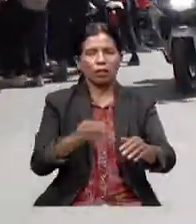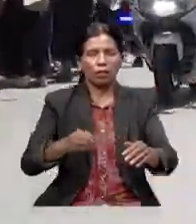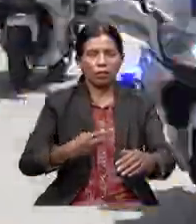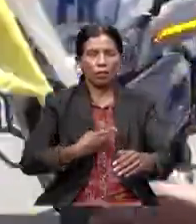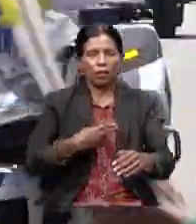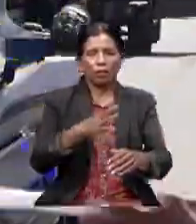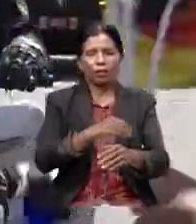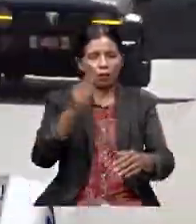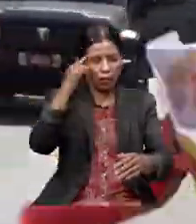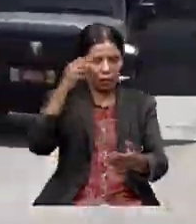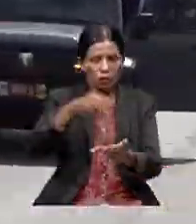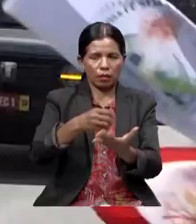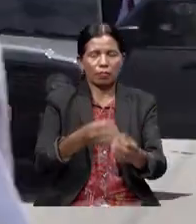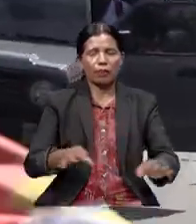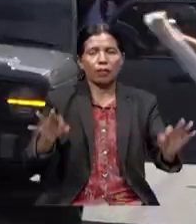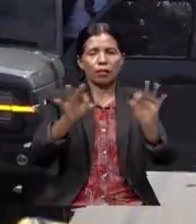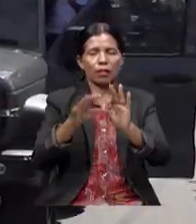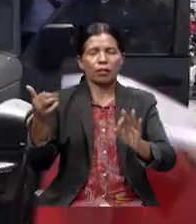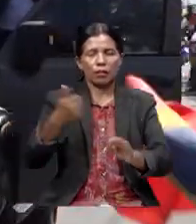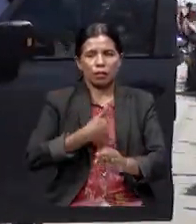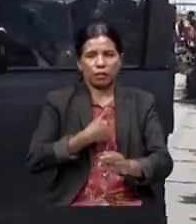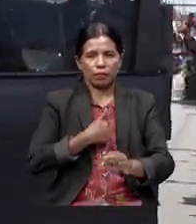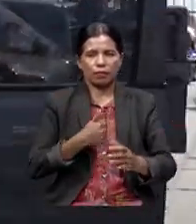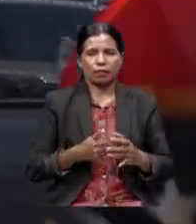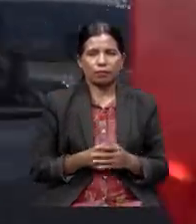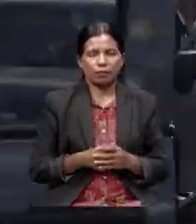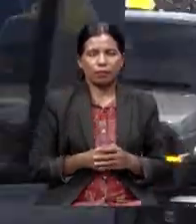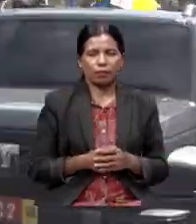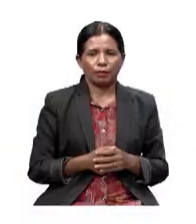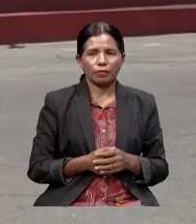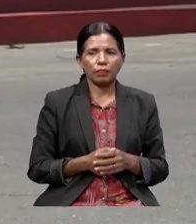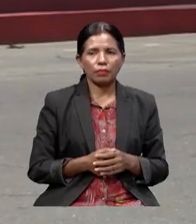hanoin, ori tau importância de ba sira ne han.